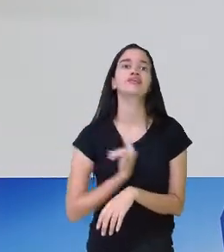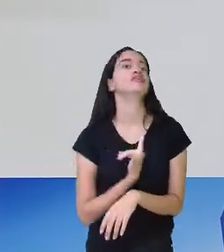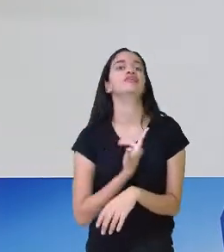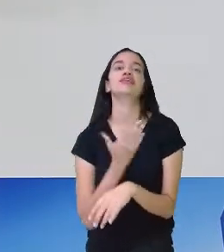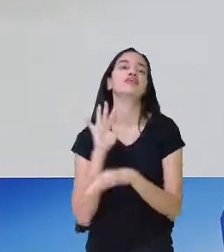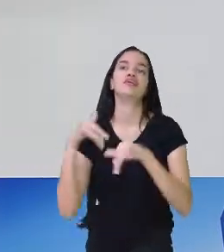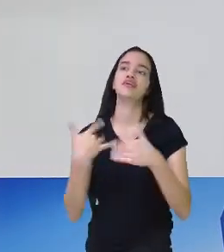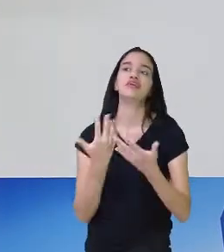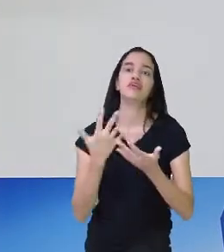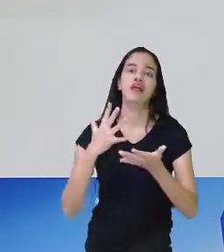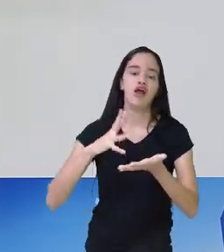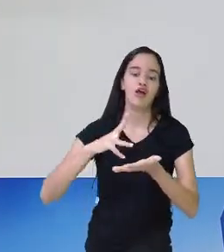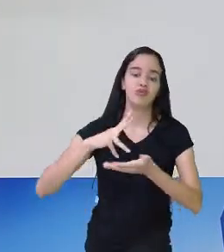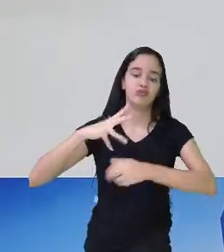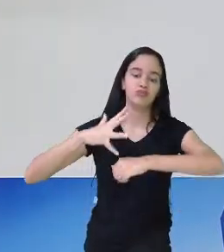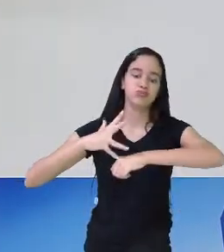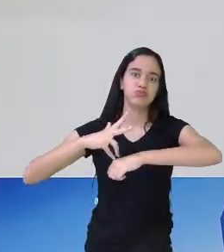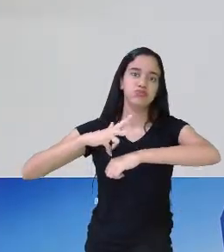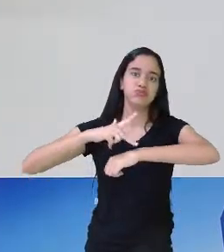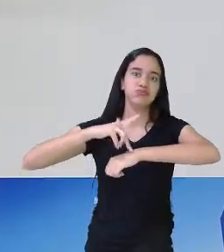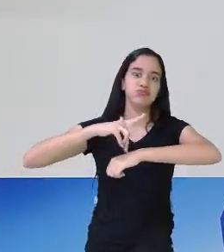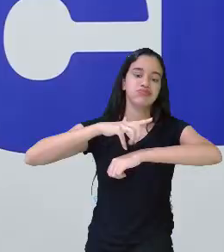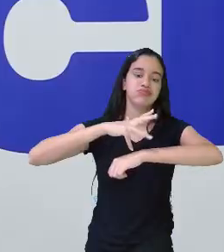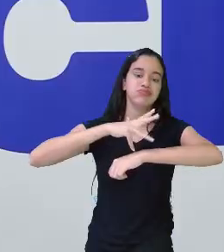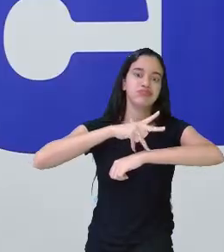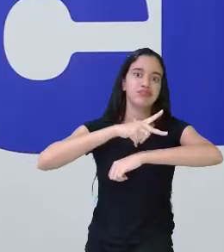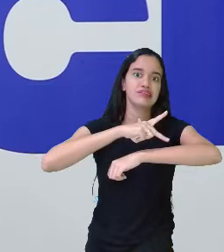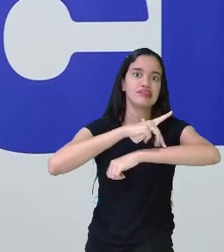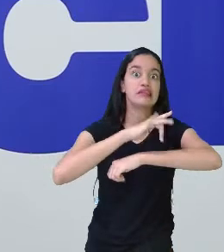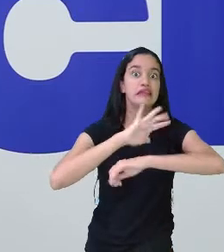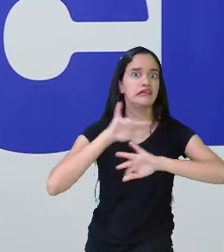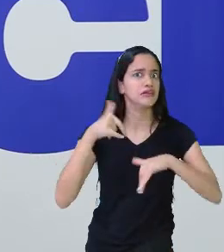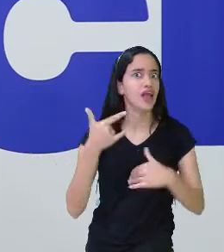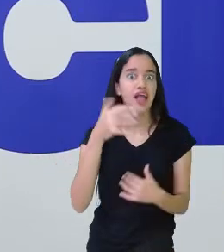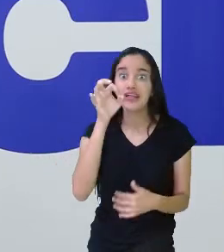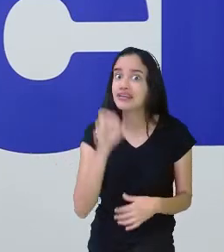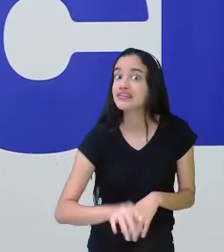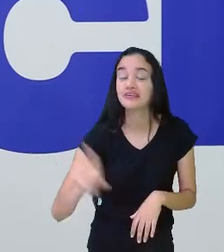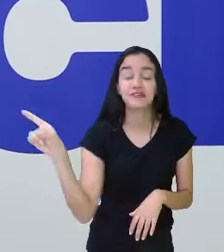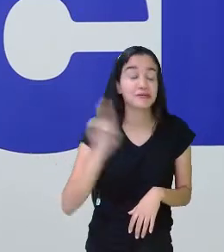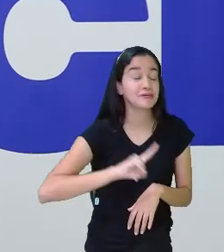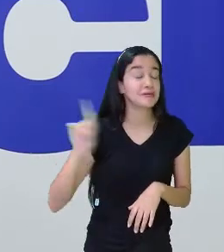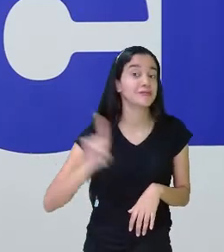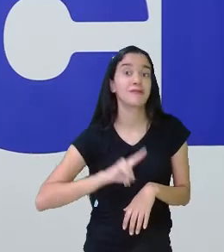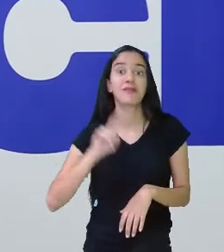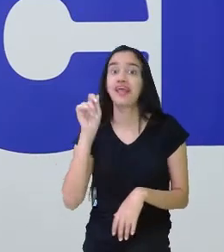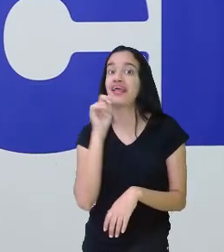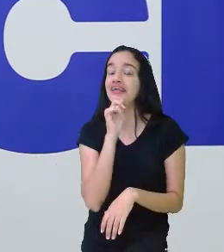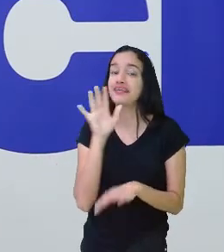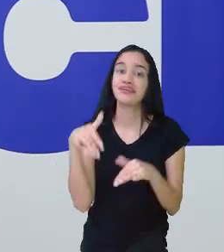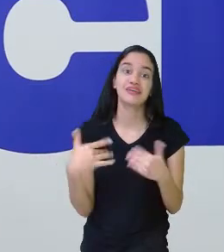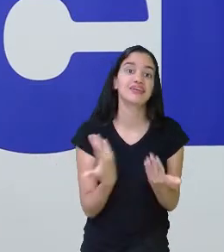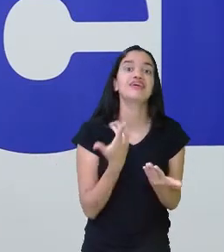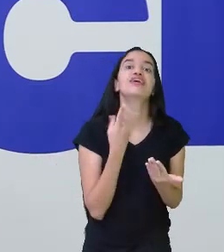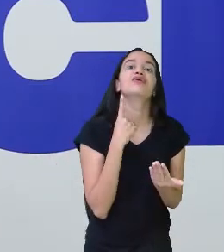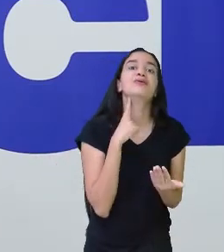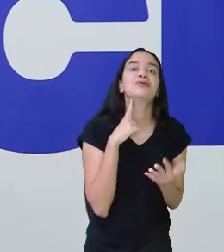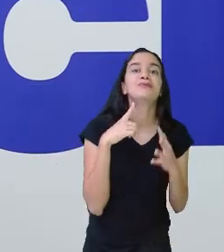resto de dinossauro, professora Márcia. Ai, não ia dar não ia dar certo não, viu? Ainda bem que existem os